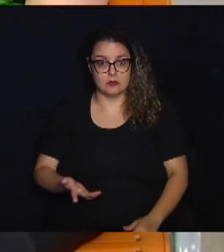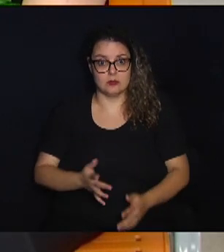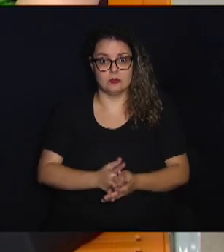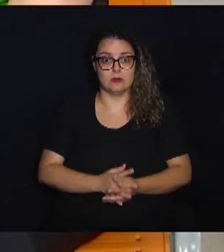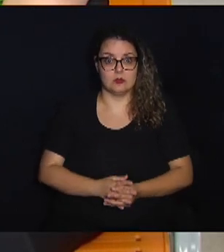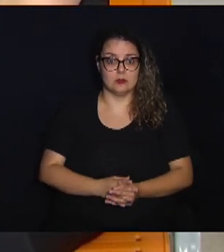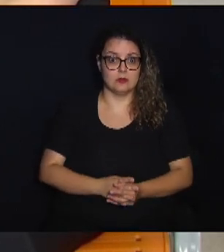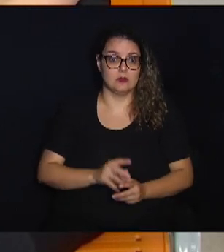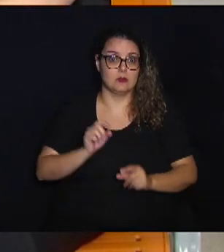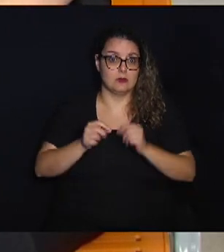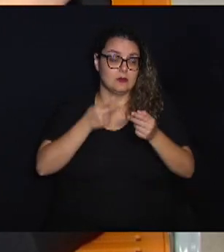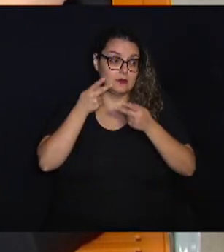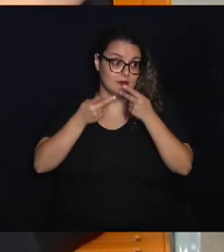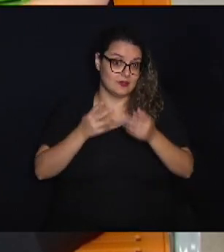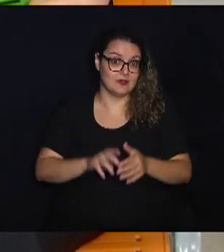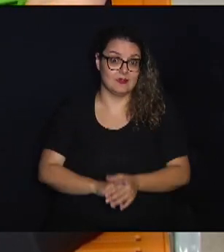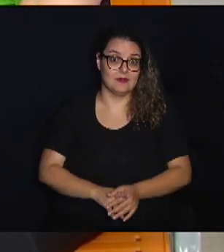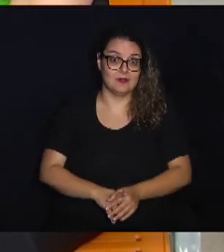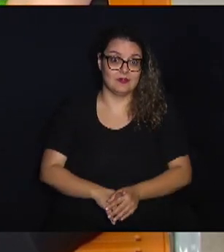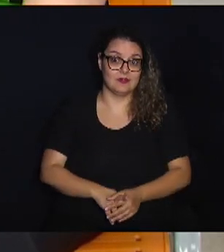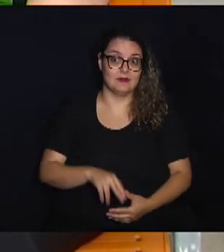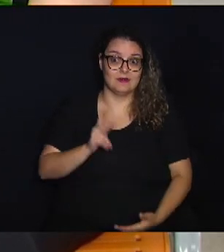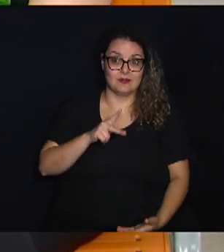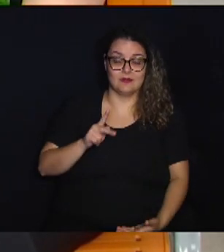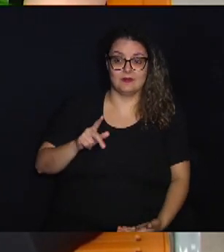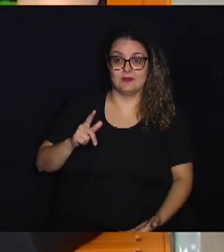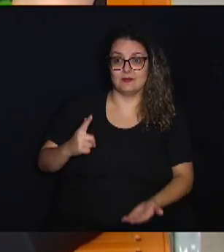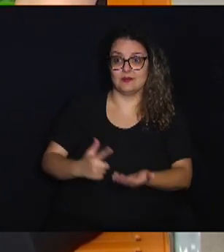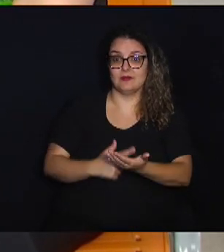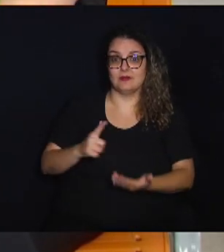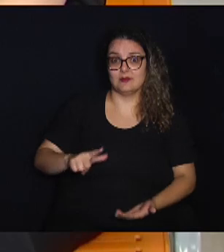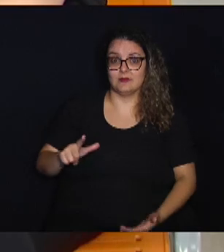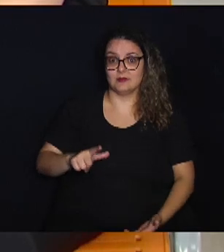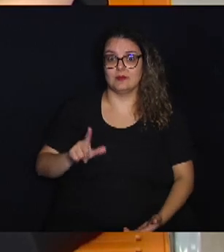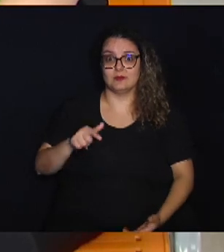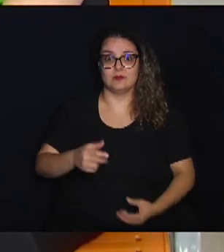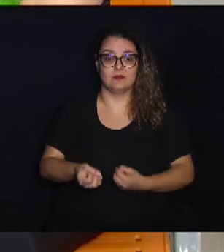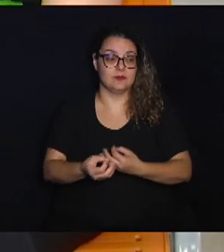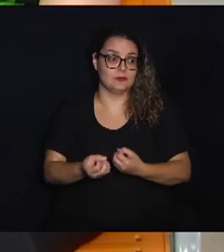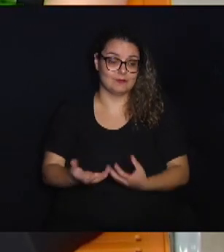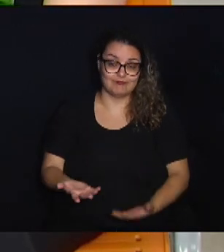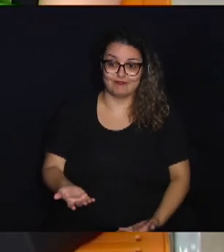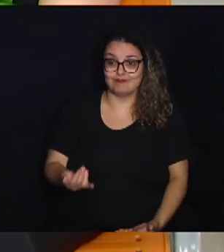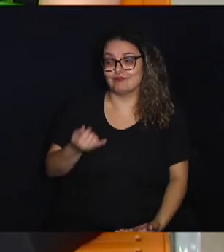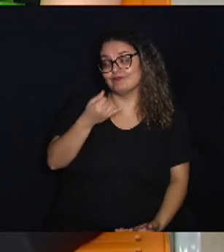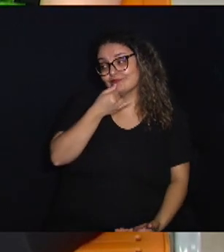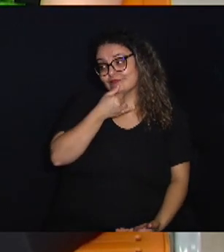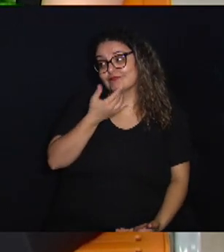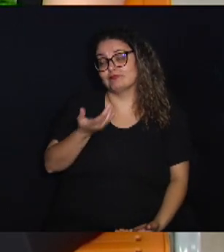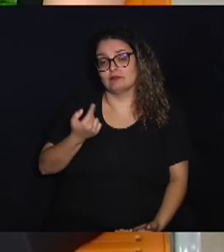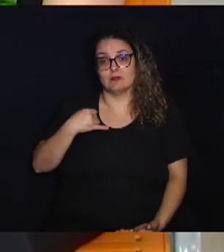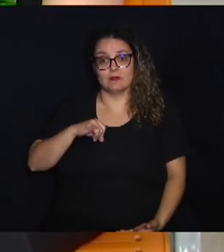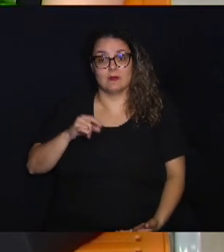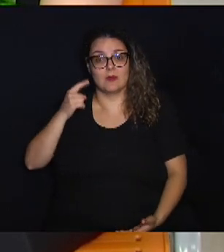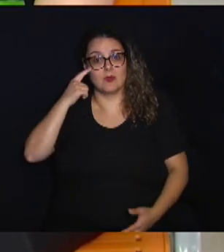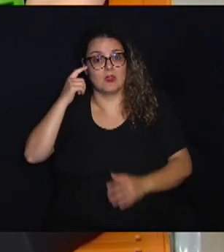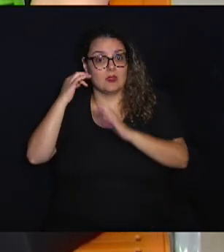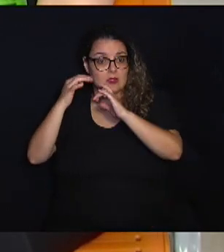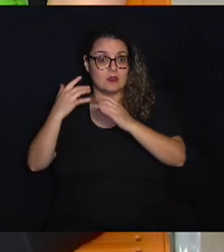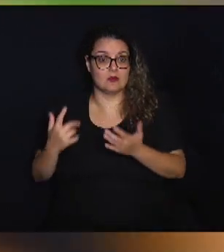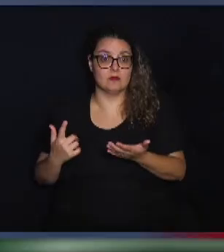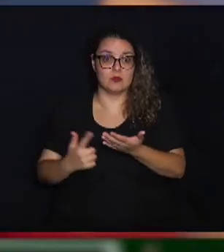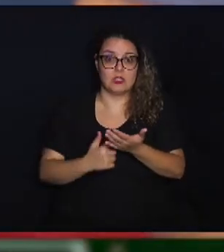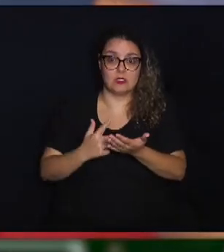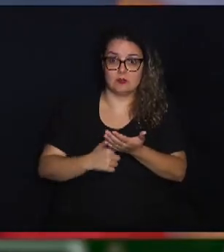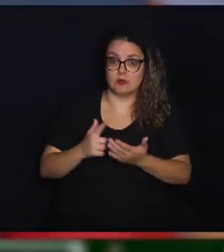que você pode falar sobre isso? Você que é professora de literatura. É um dado um pouco lamentável, né? Se a gente pensar que a literatura ela é uma